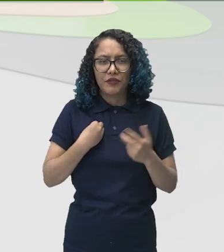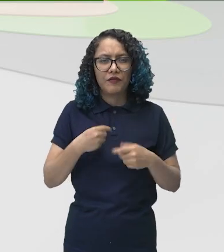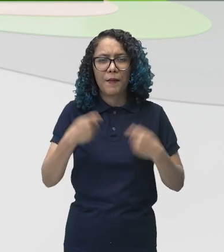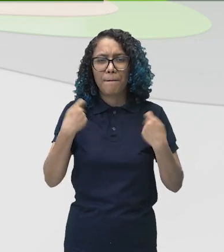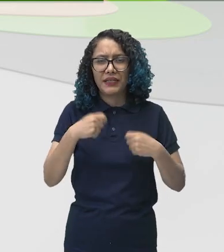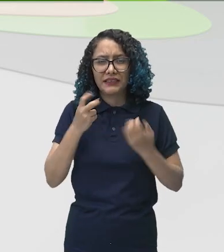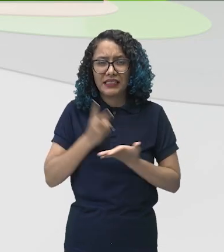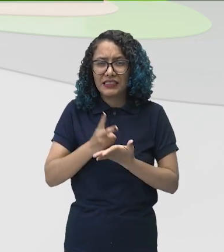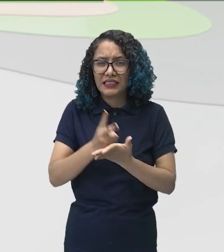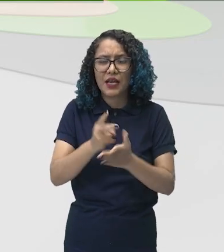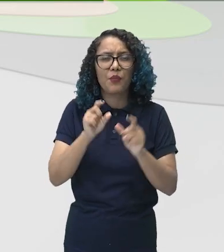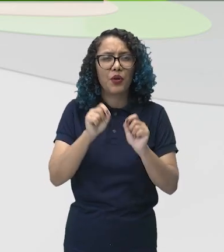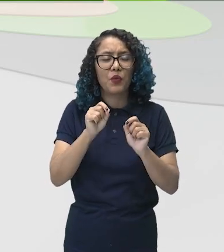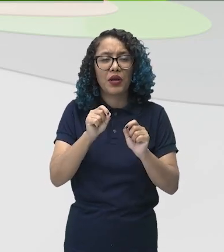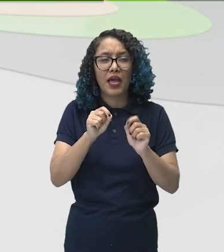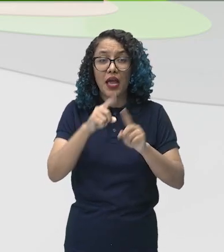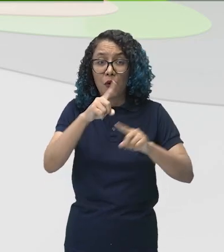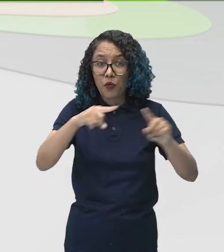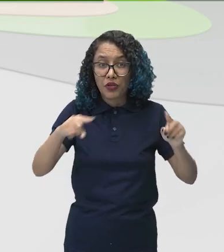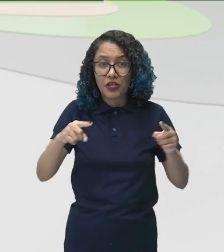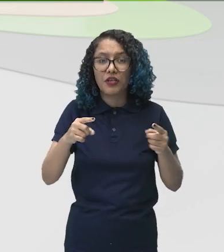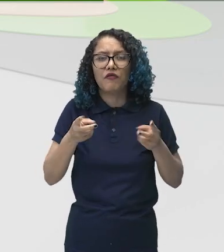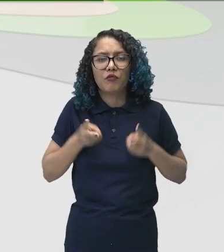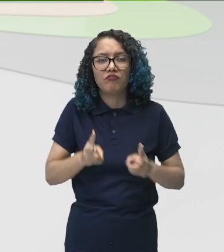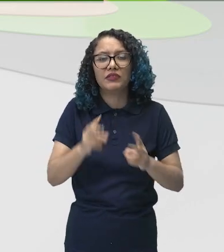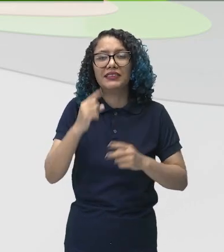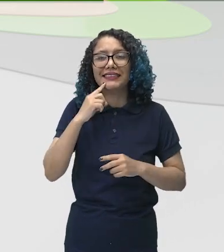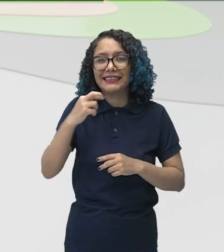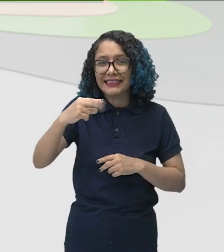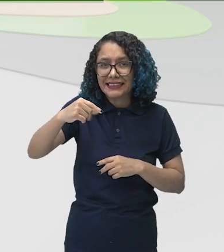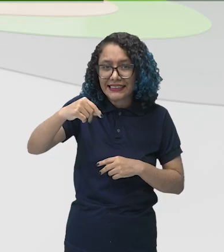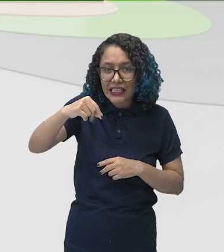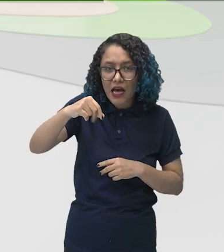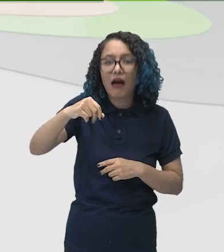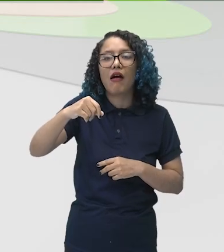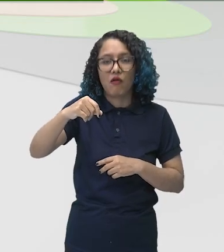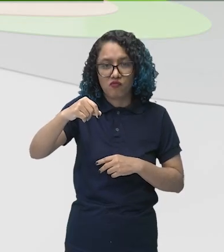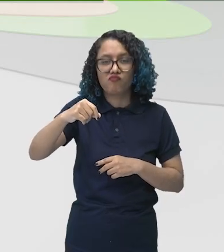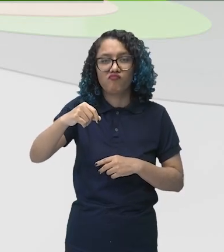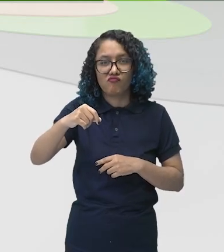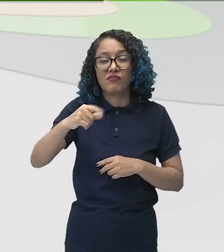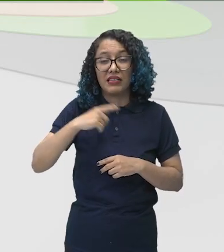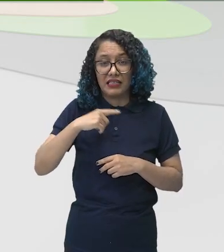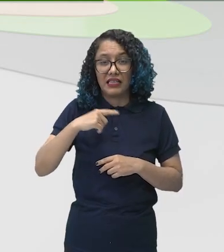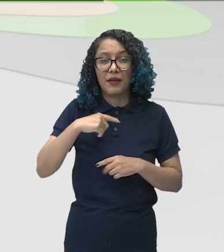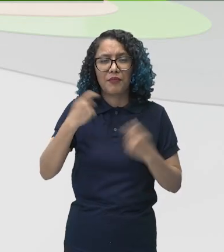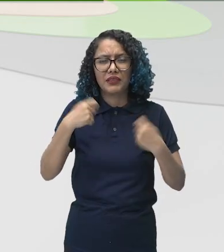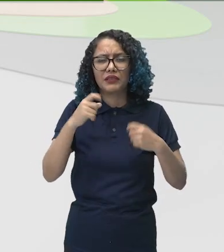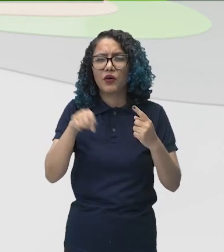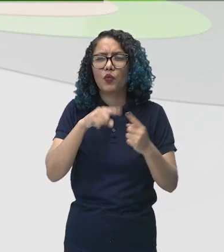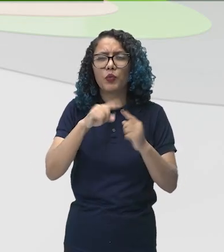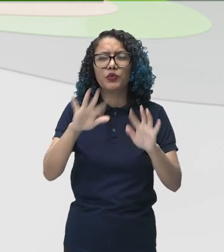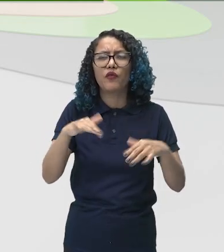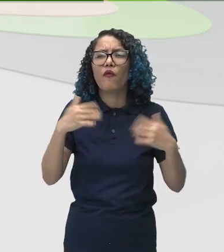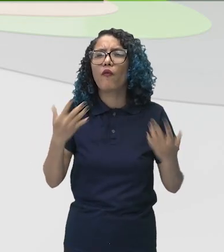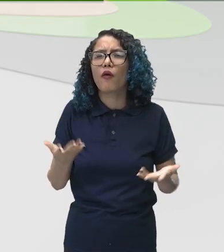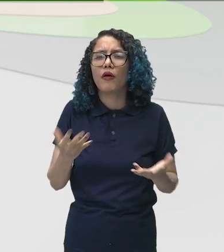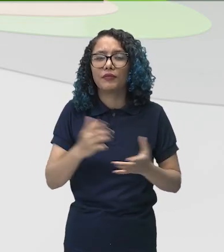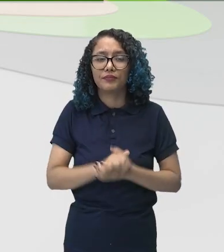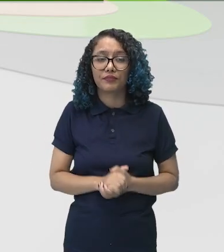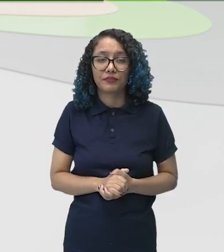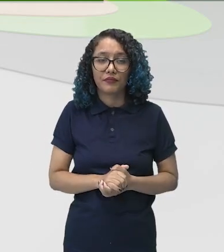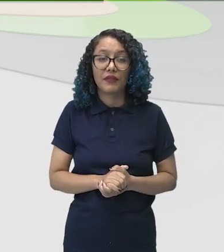constante de salinidade, ou seja, a quantidade de sal presente nelas, para quê? Para que elas